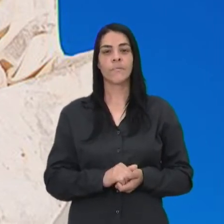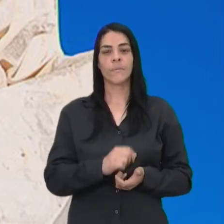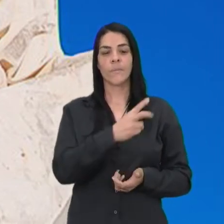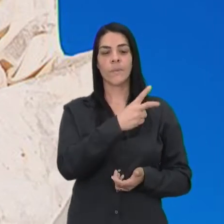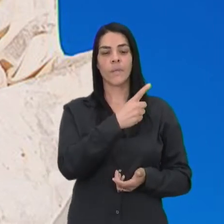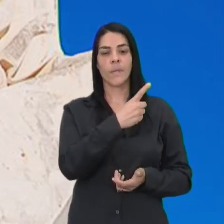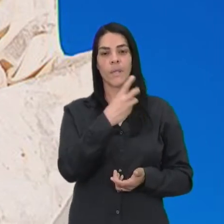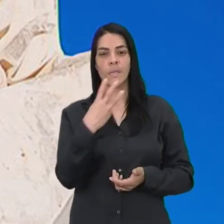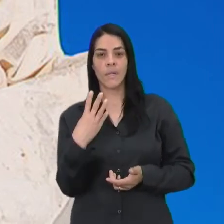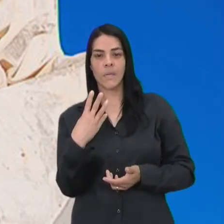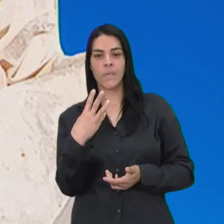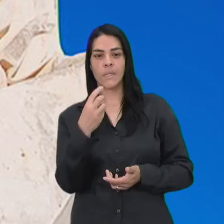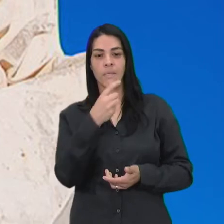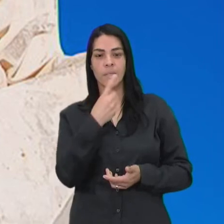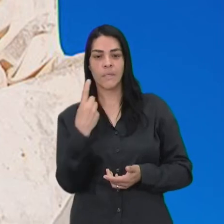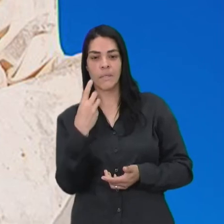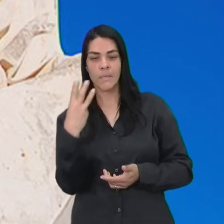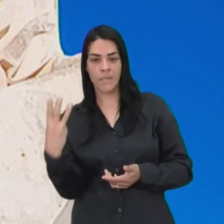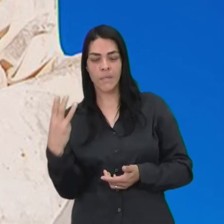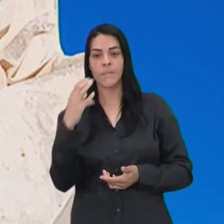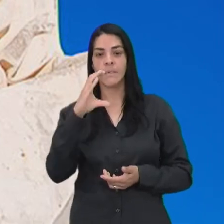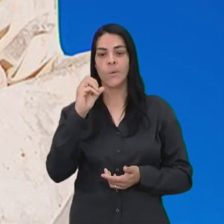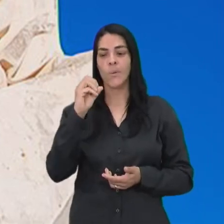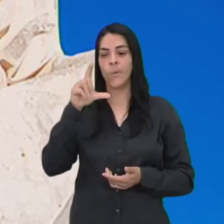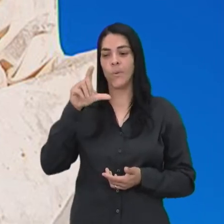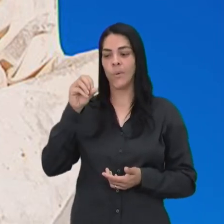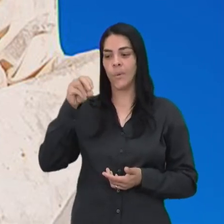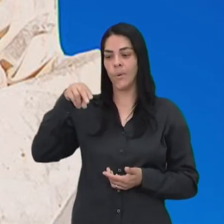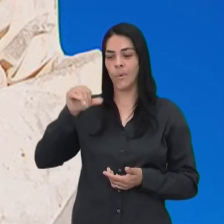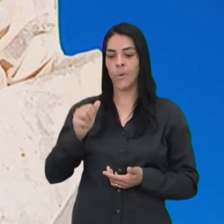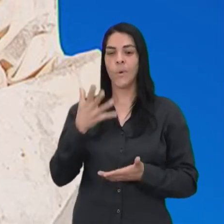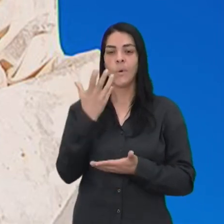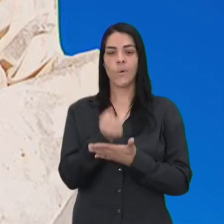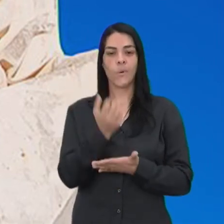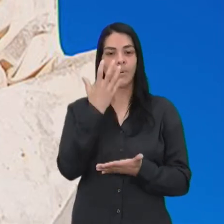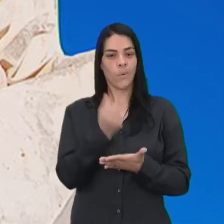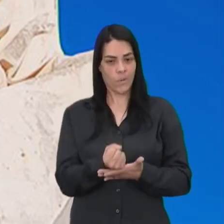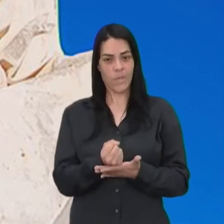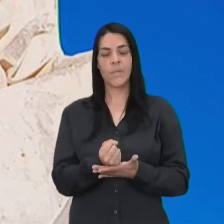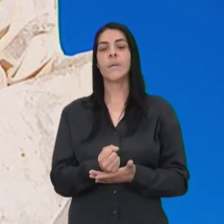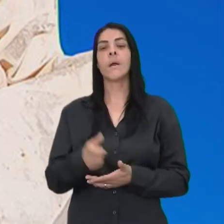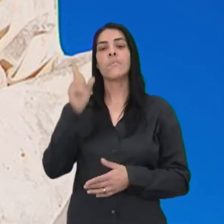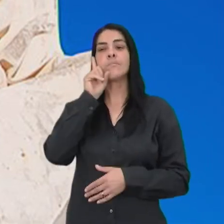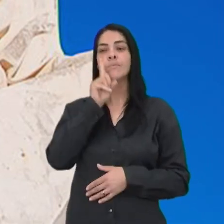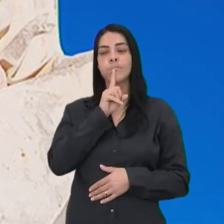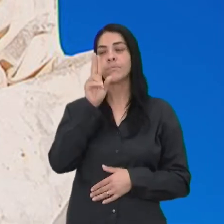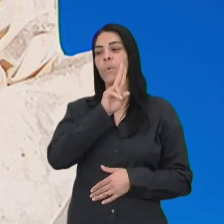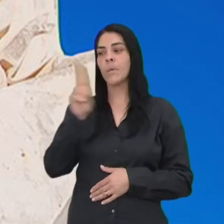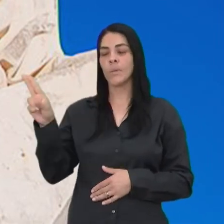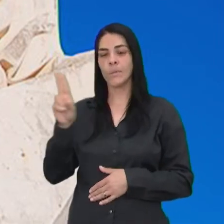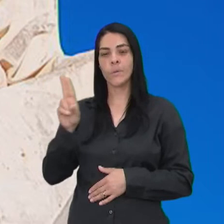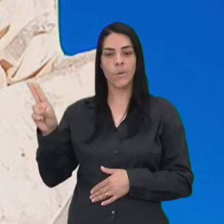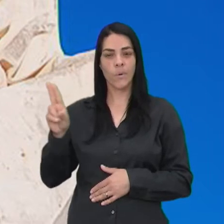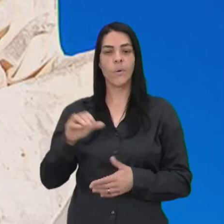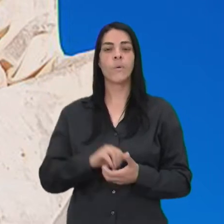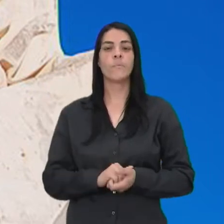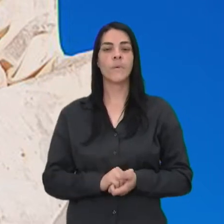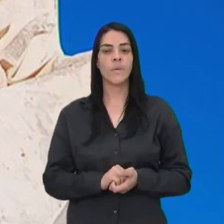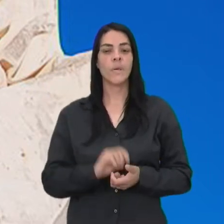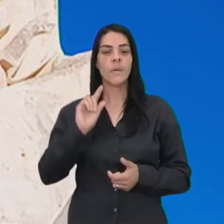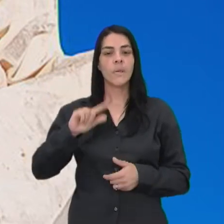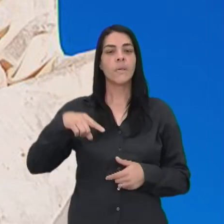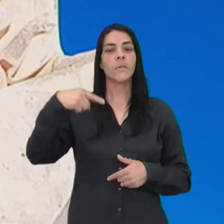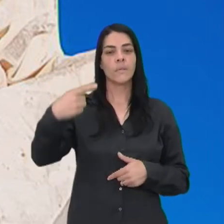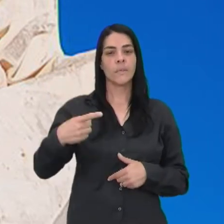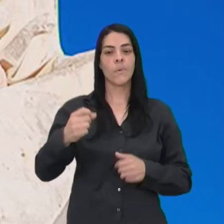colônias, acabou tornando ali um país independente que se chamou Estados Unidos da América e que foi depois aumentando o